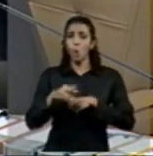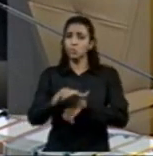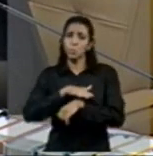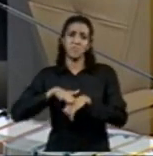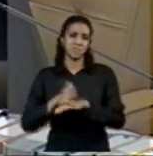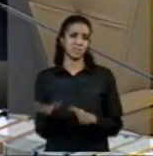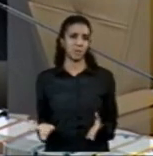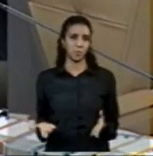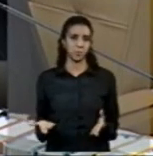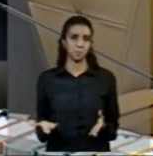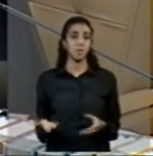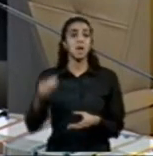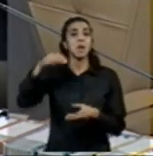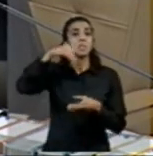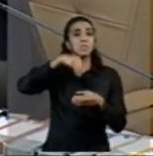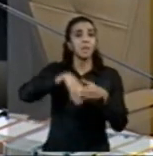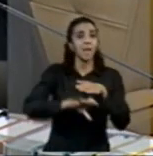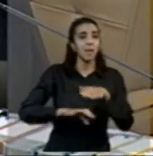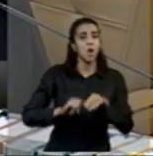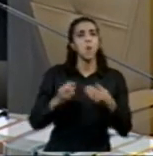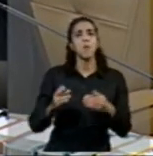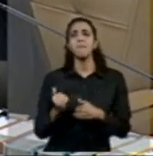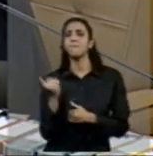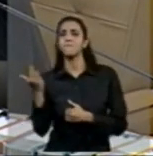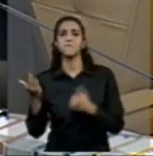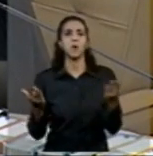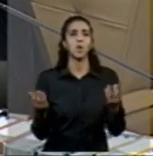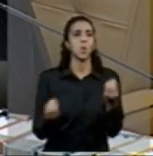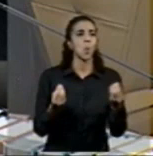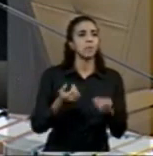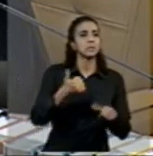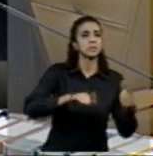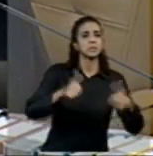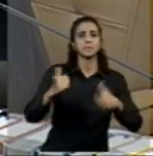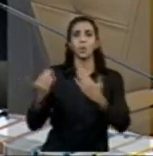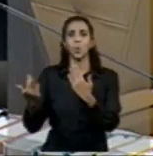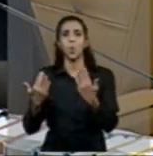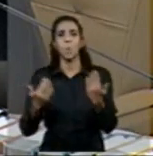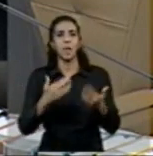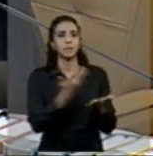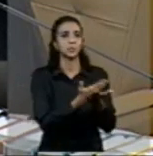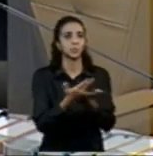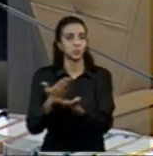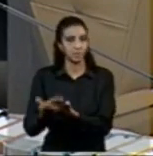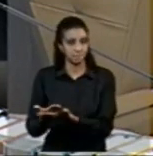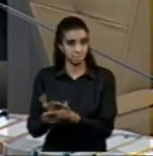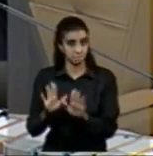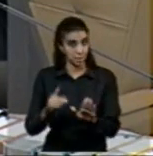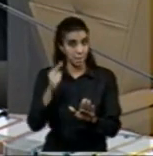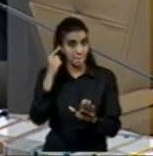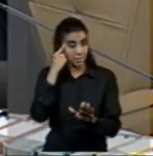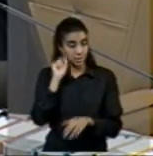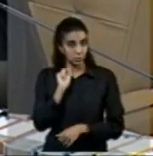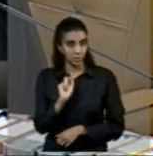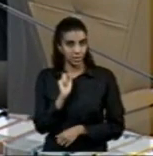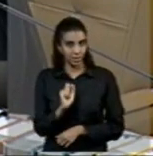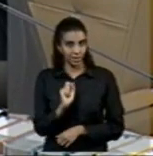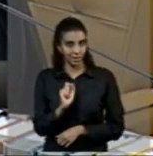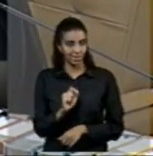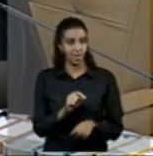interna ou externa, correspondendo sempre a hipótese em que um